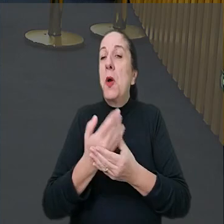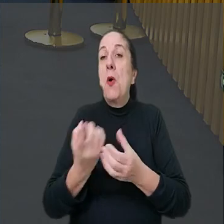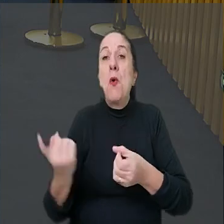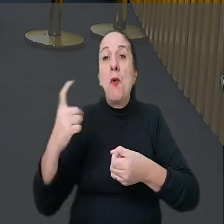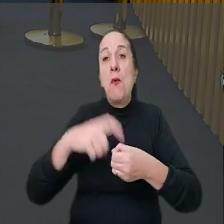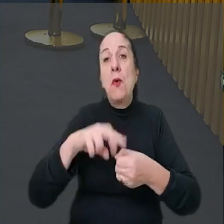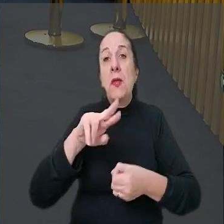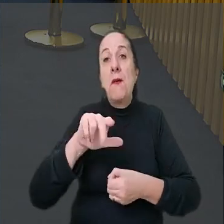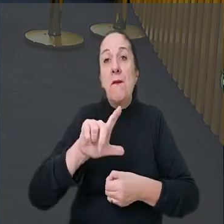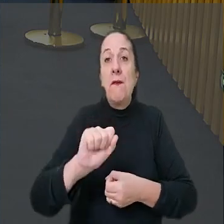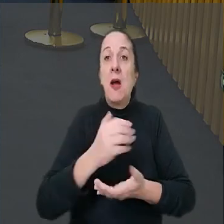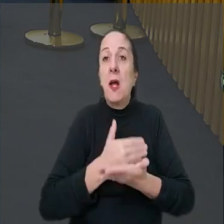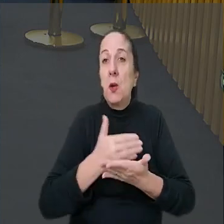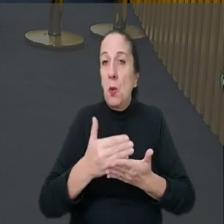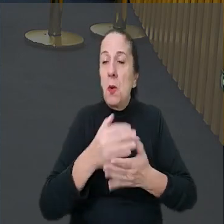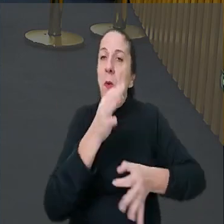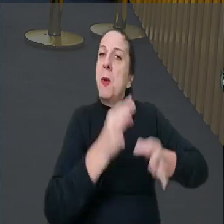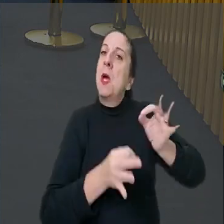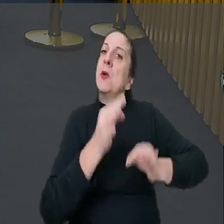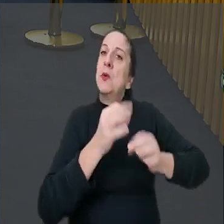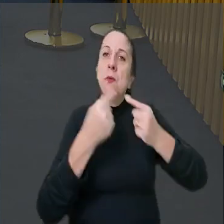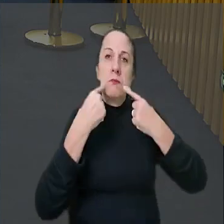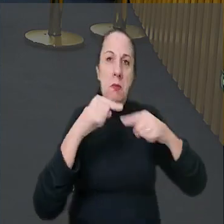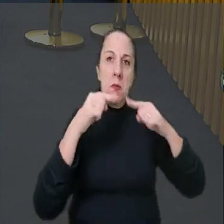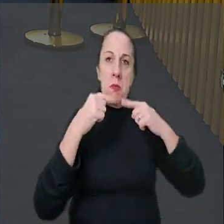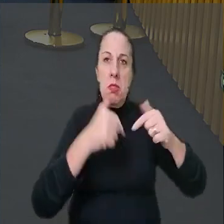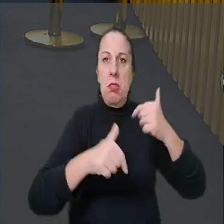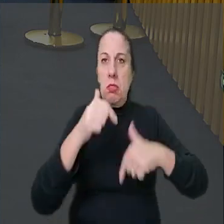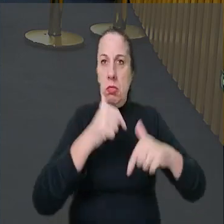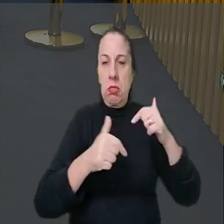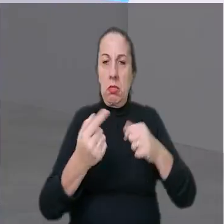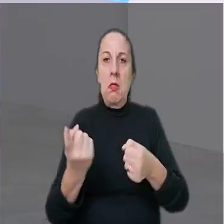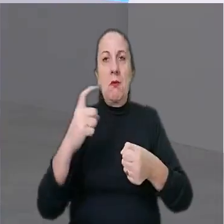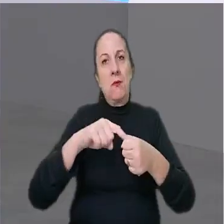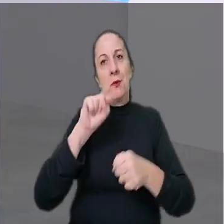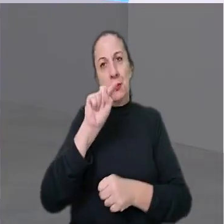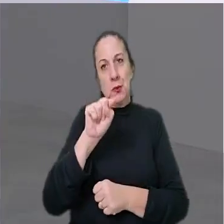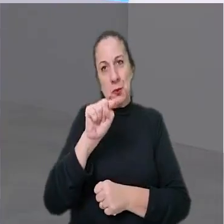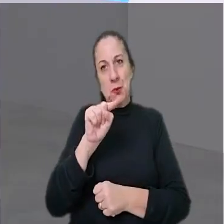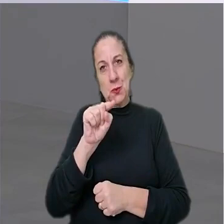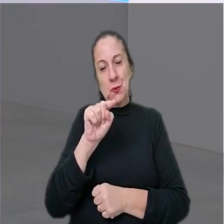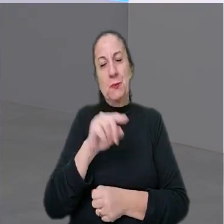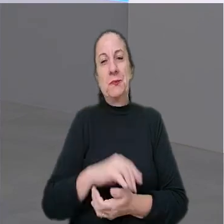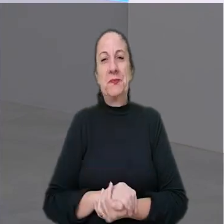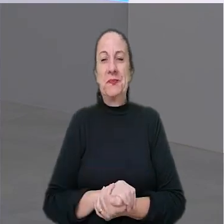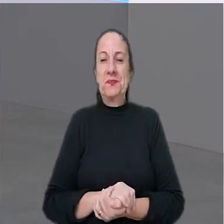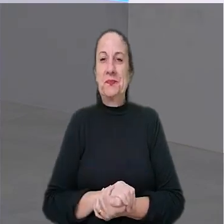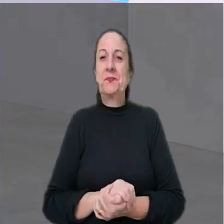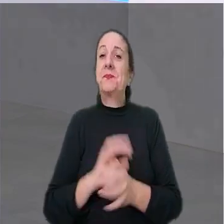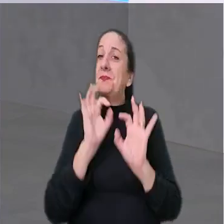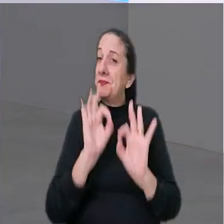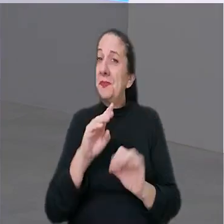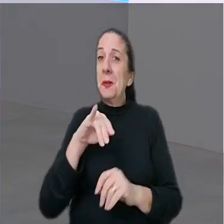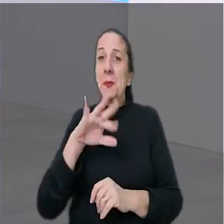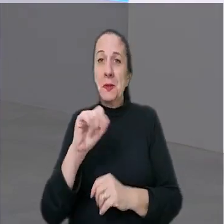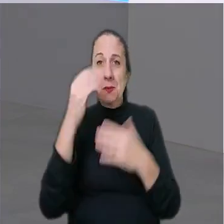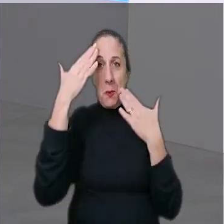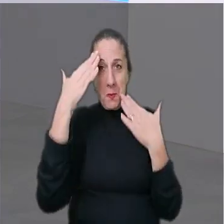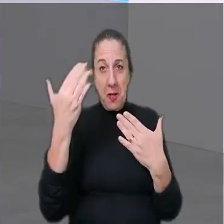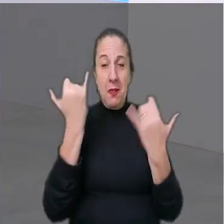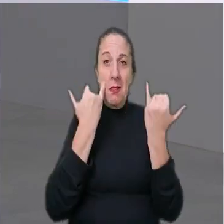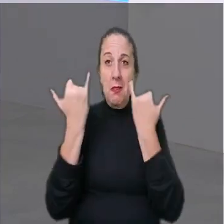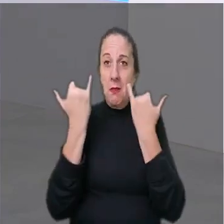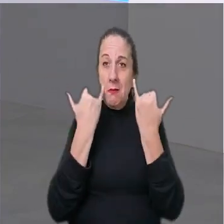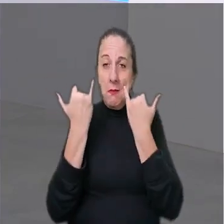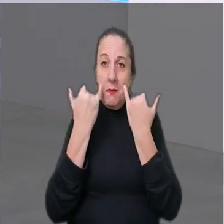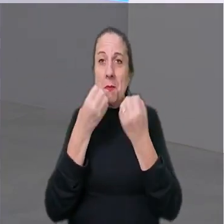retornar à Vara do Trabalho de origem para o julgamento da reclamação trabalhista. Eu volto com você no estúdio, Luana. Tá certo, Michele. Muito